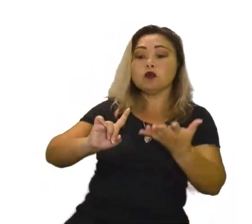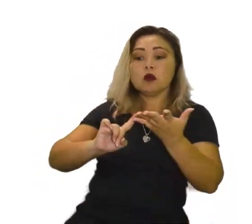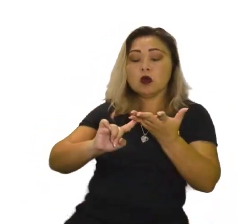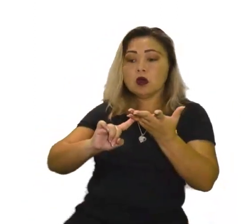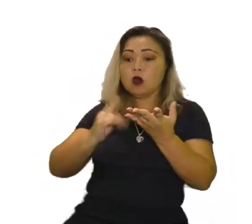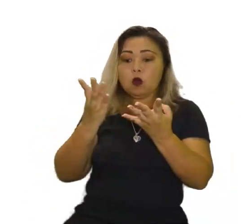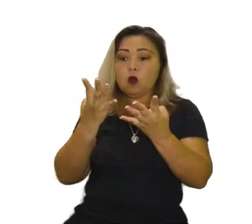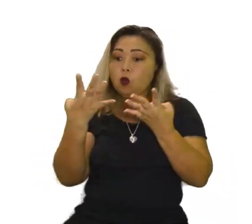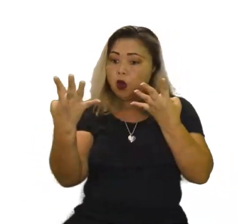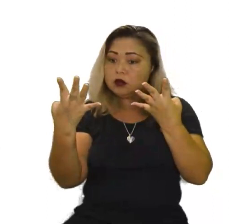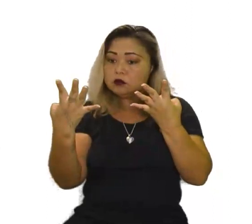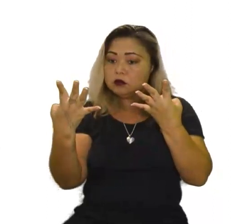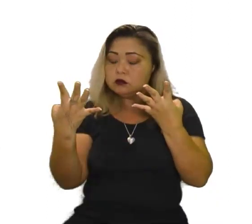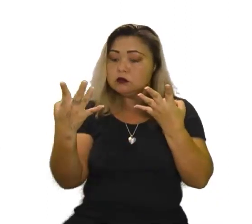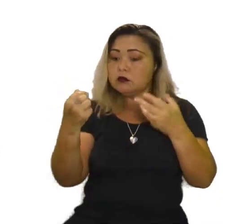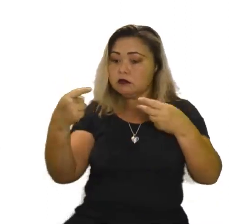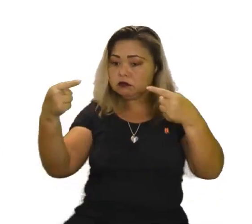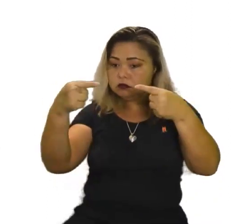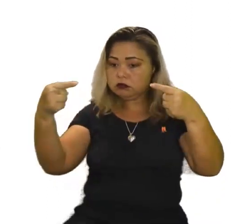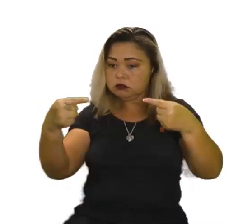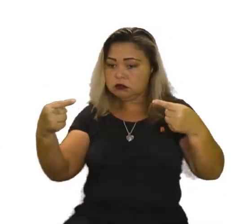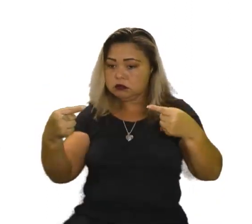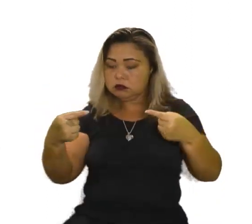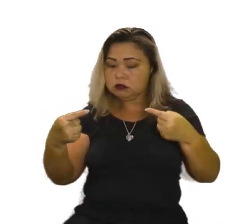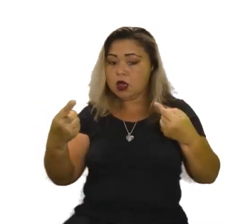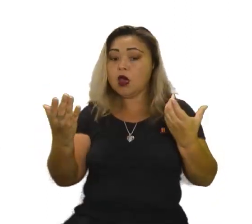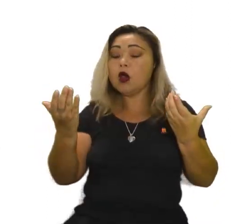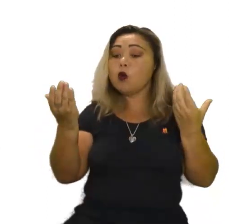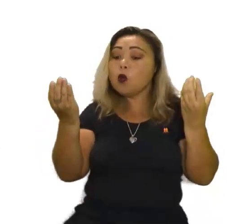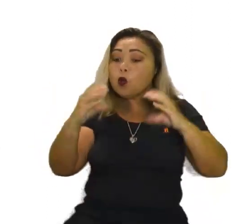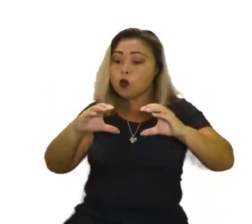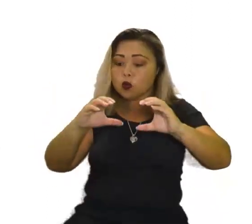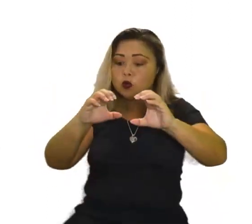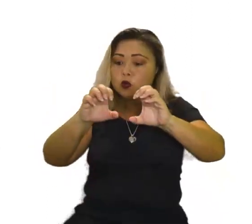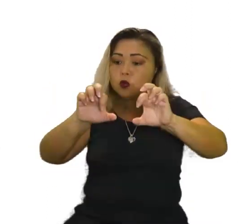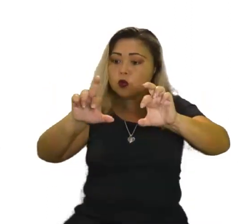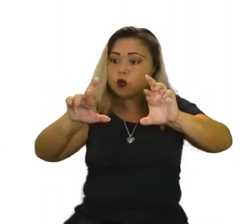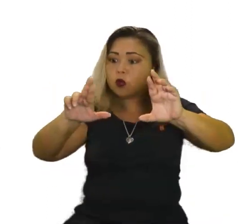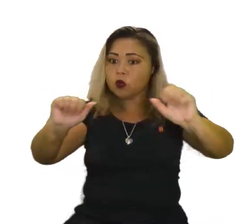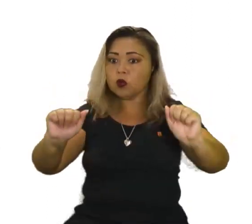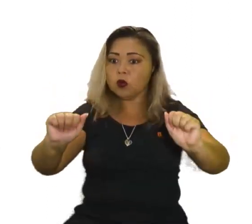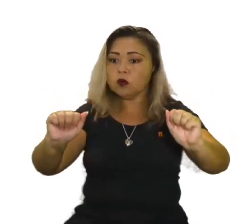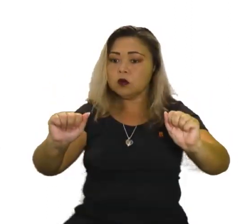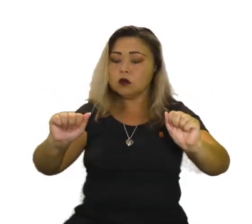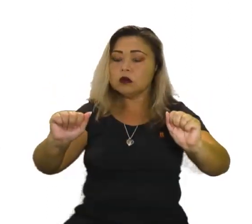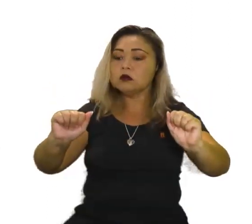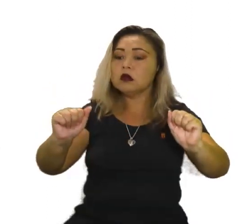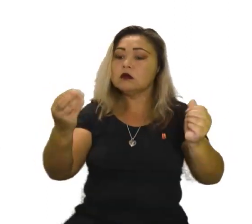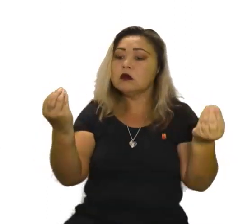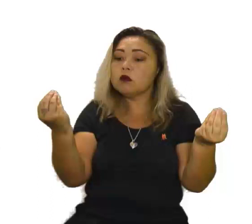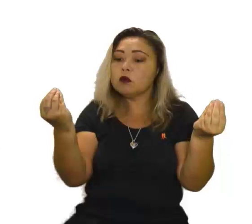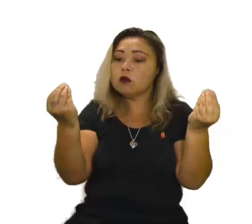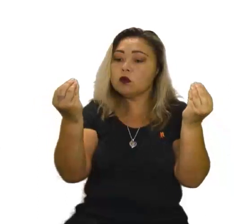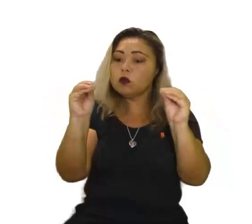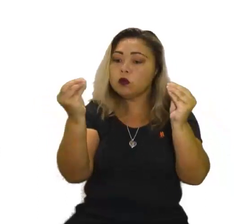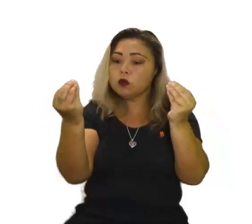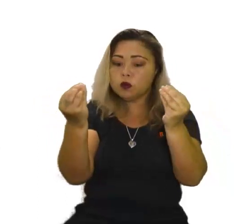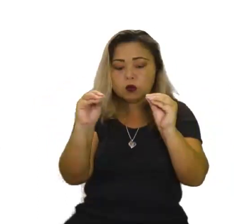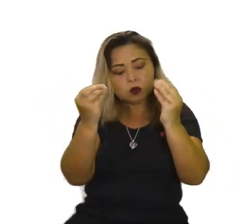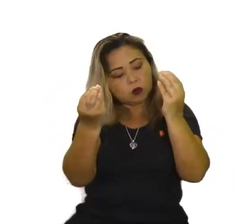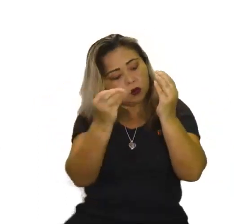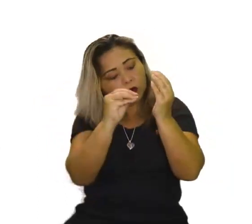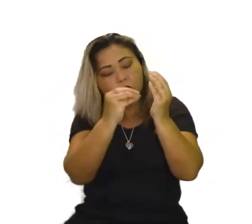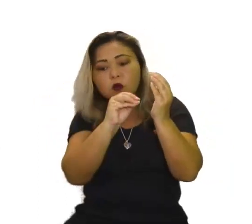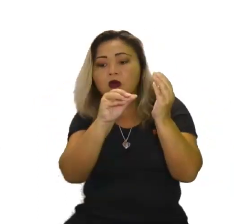4 pares e secretam cera, utilizada na construção dos favos. Para a produção de 1